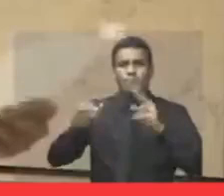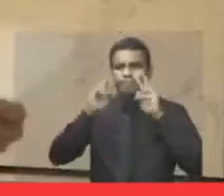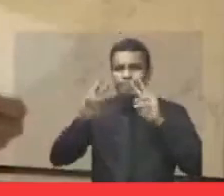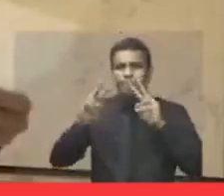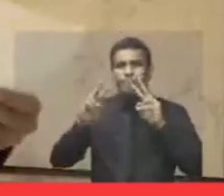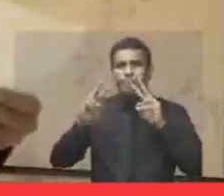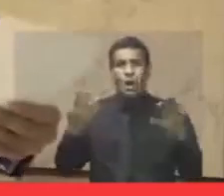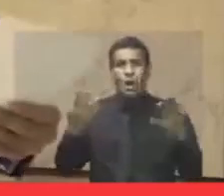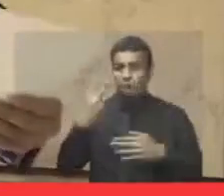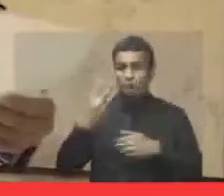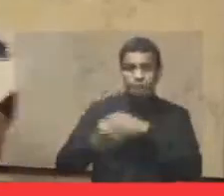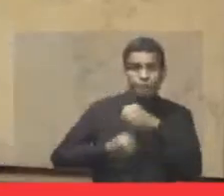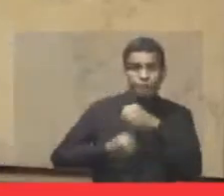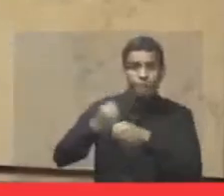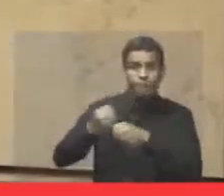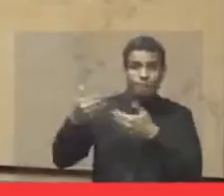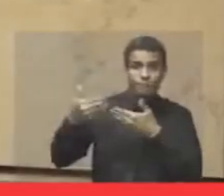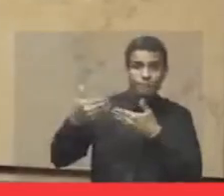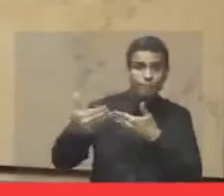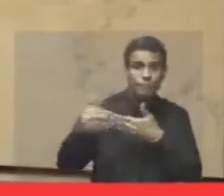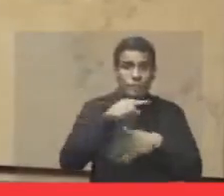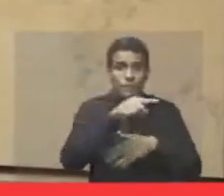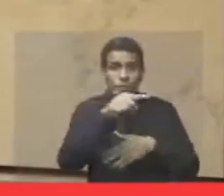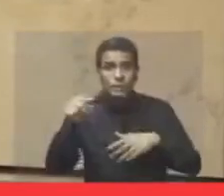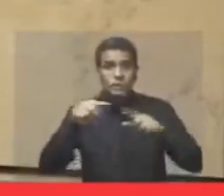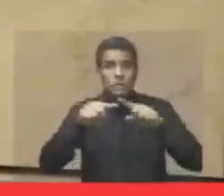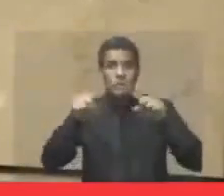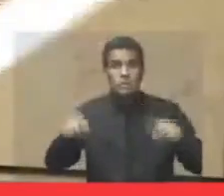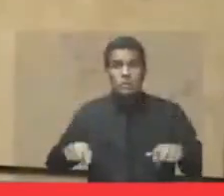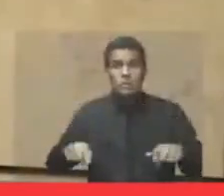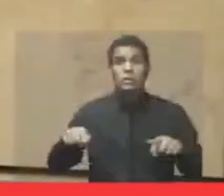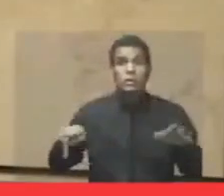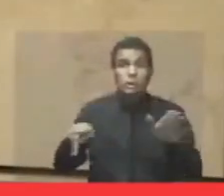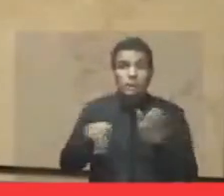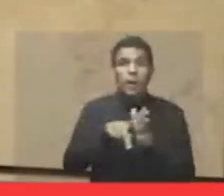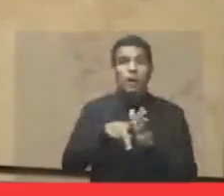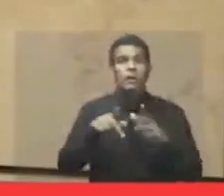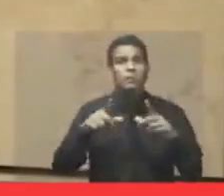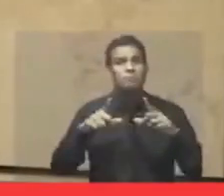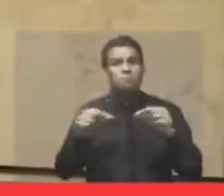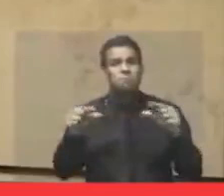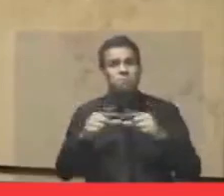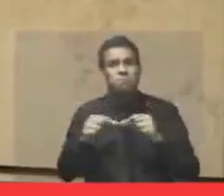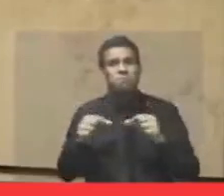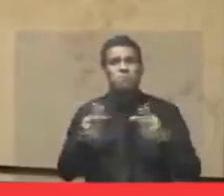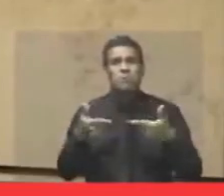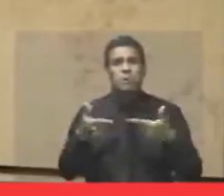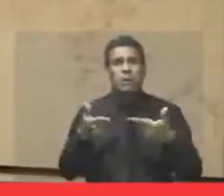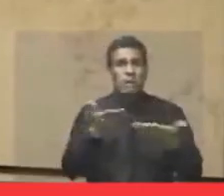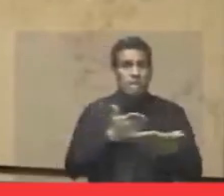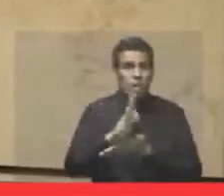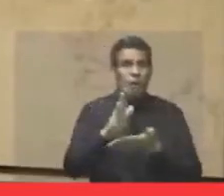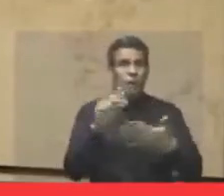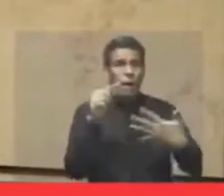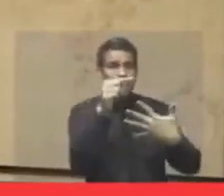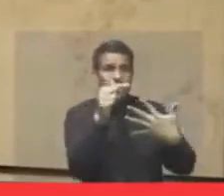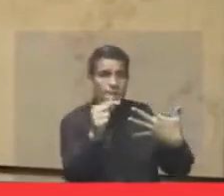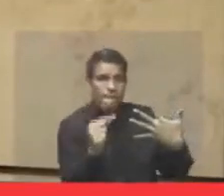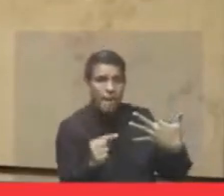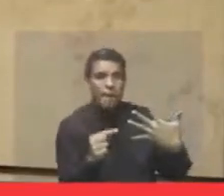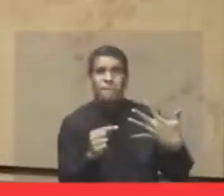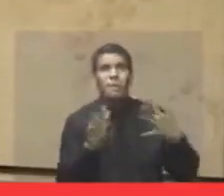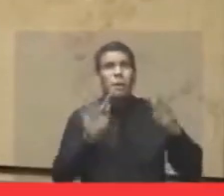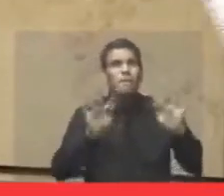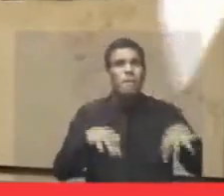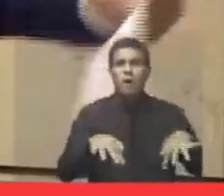do triênio. Servidores da União não têm triênio. Se esse projeto fosse aprovado como veio,